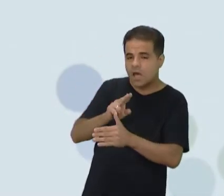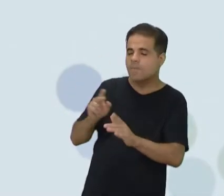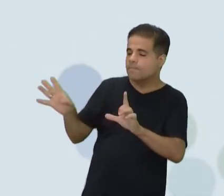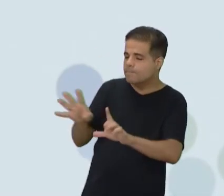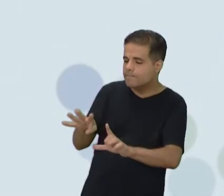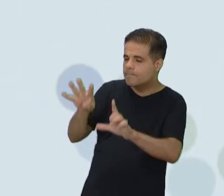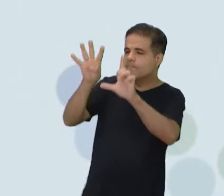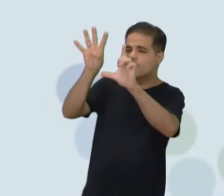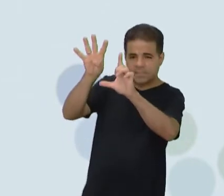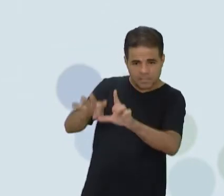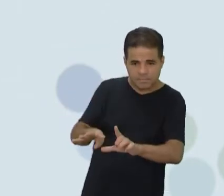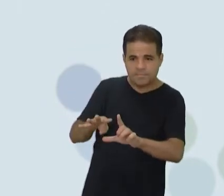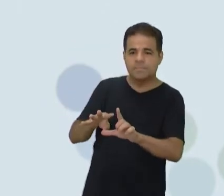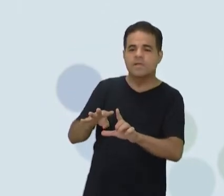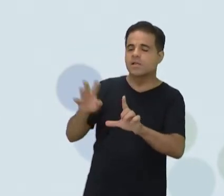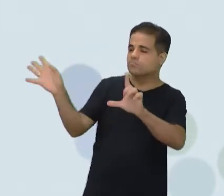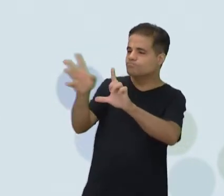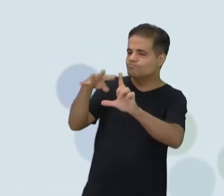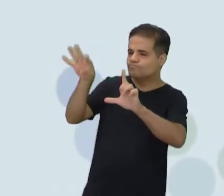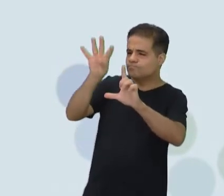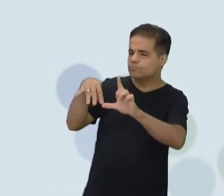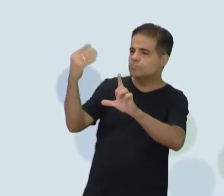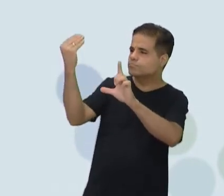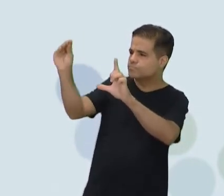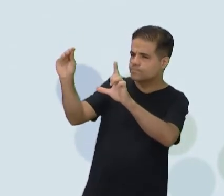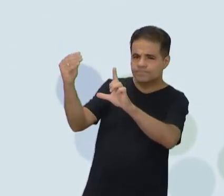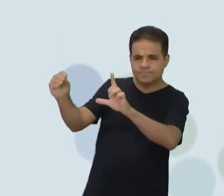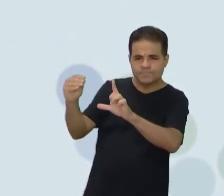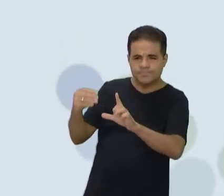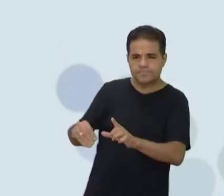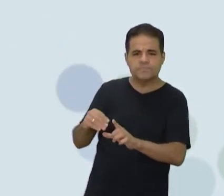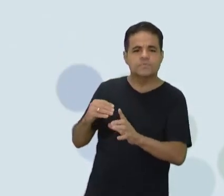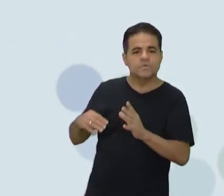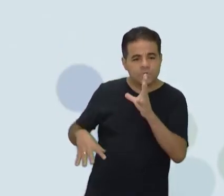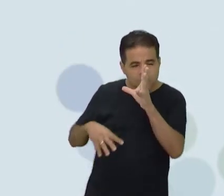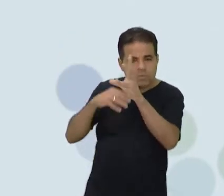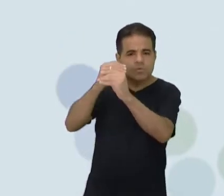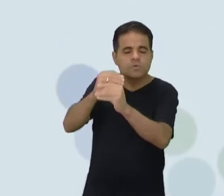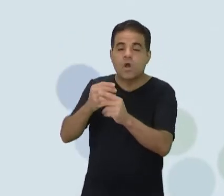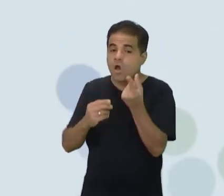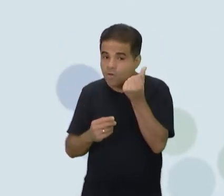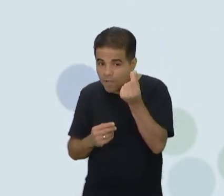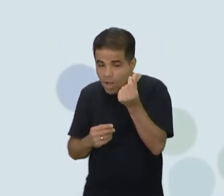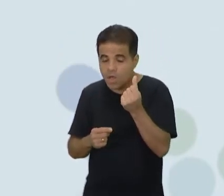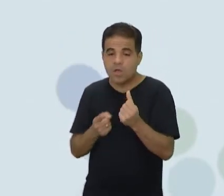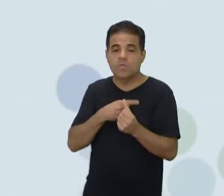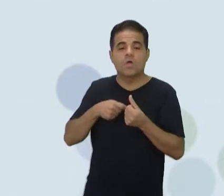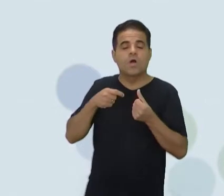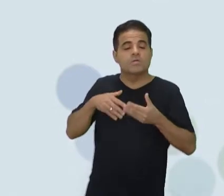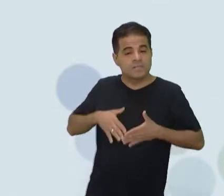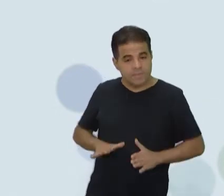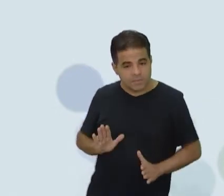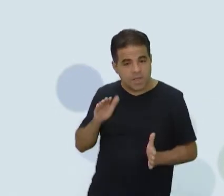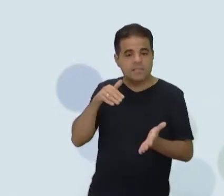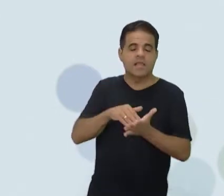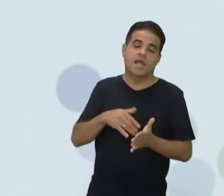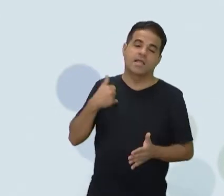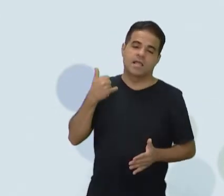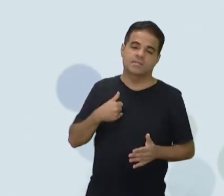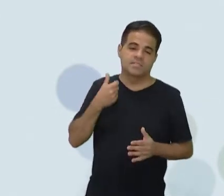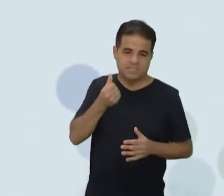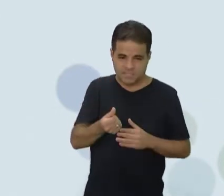tabela no Excel com alguns itens, completando o valor estimado do nosso nascimento até os 6 anos de